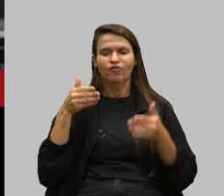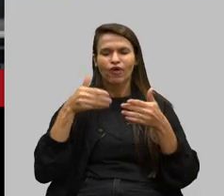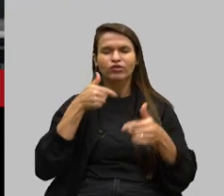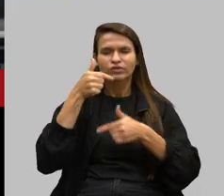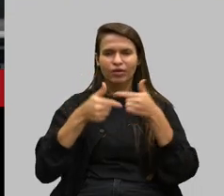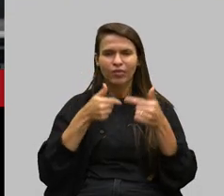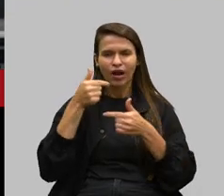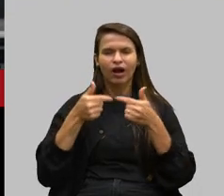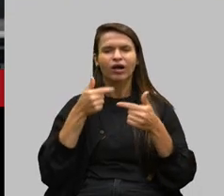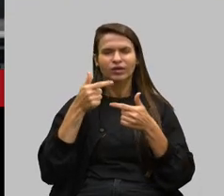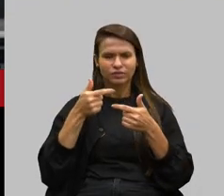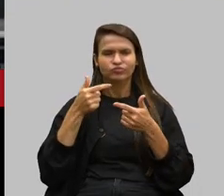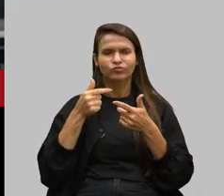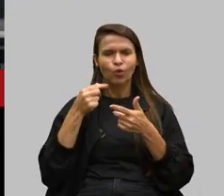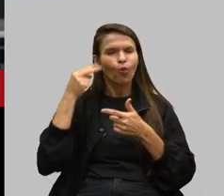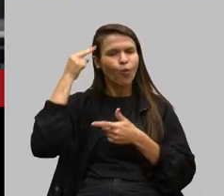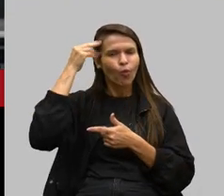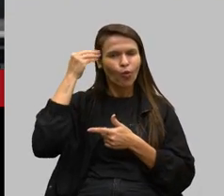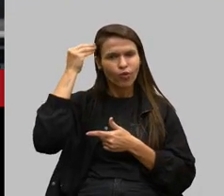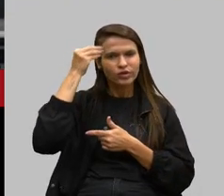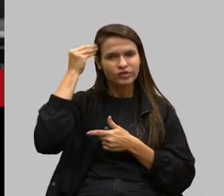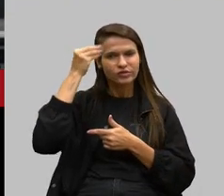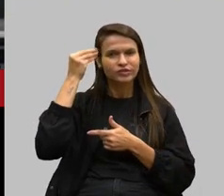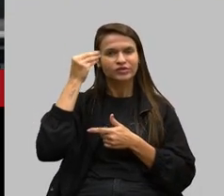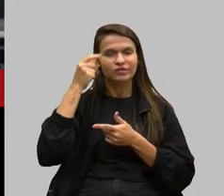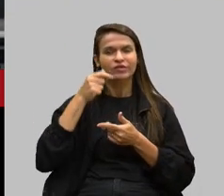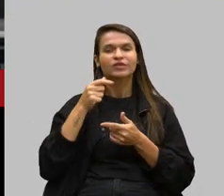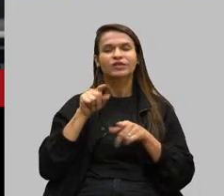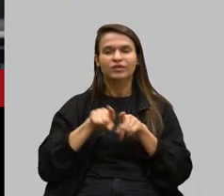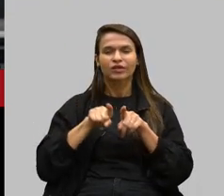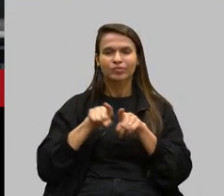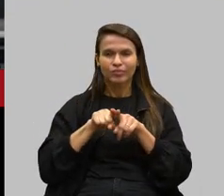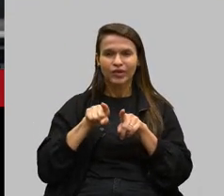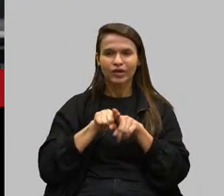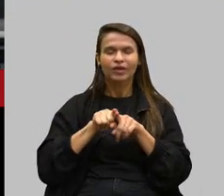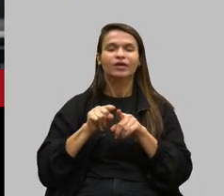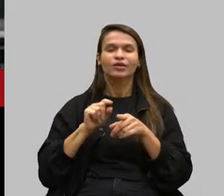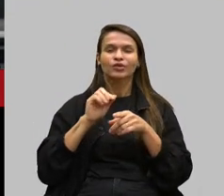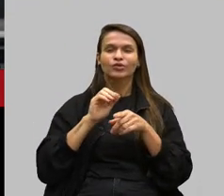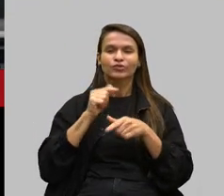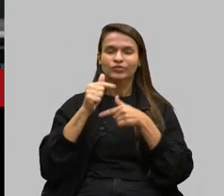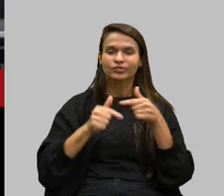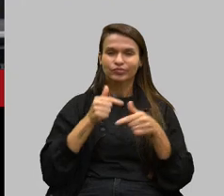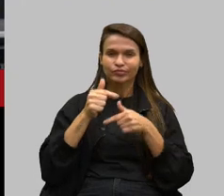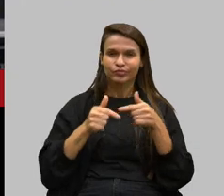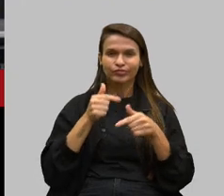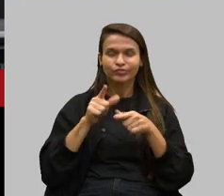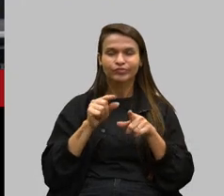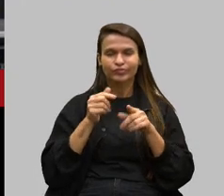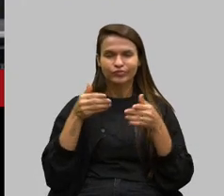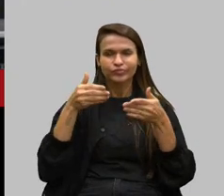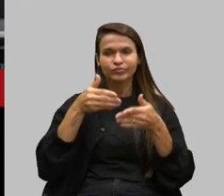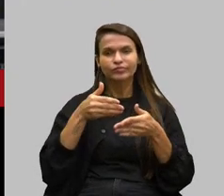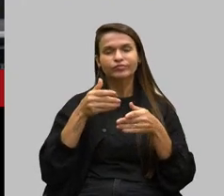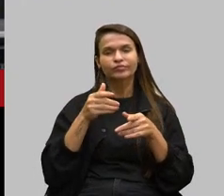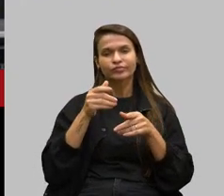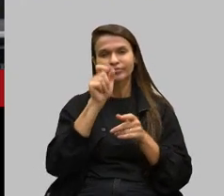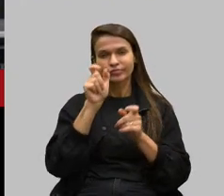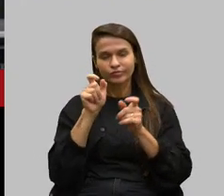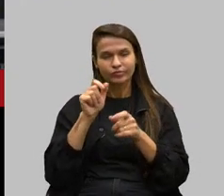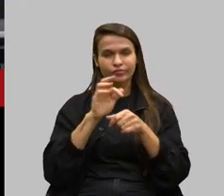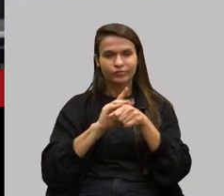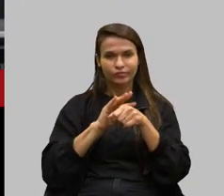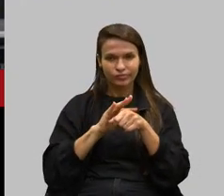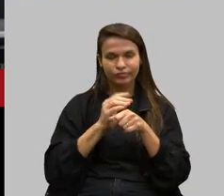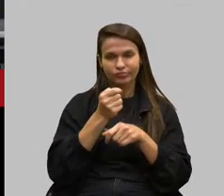com deficiência e doença rara a minha filha Maria ela teve acesso a uma sala multissensorial aqui na capital e